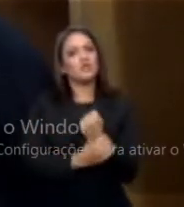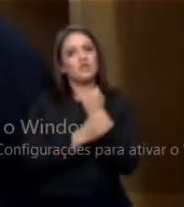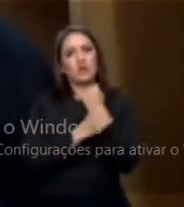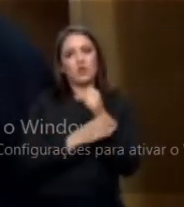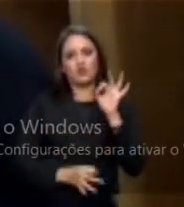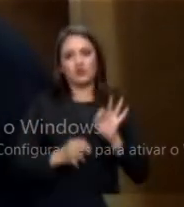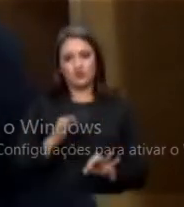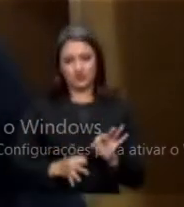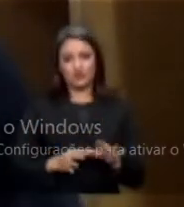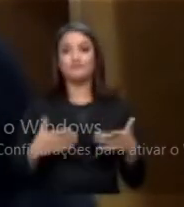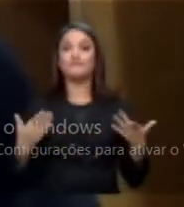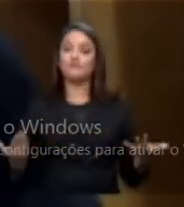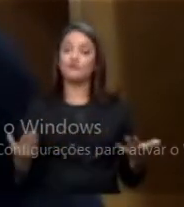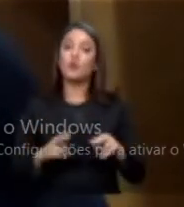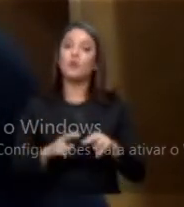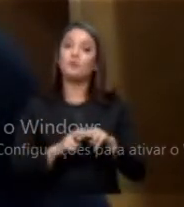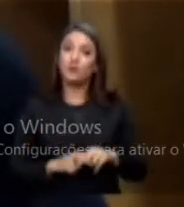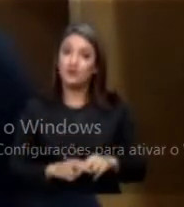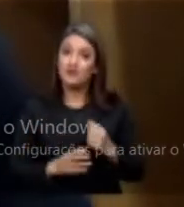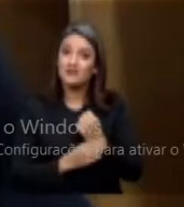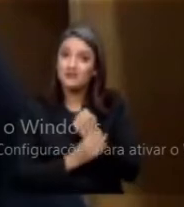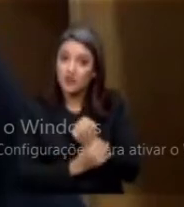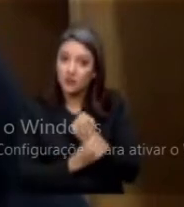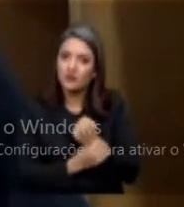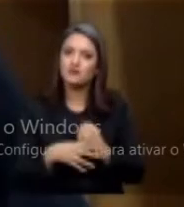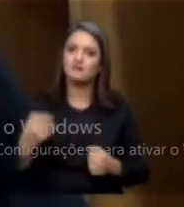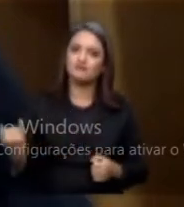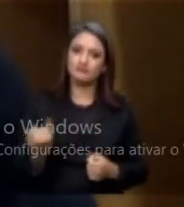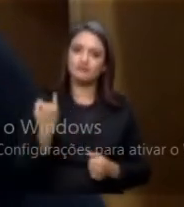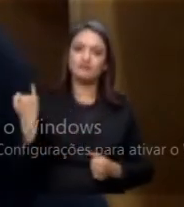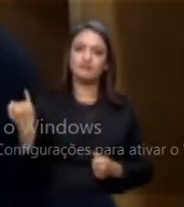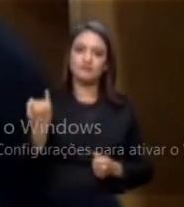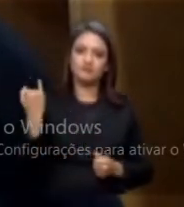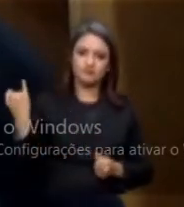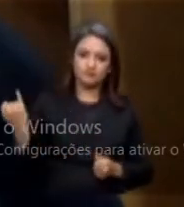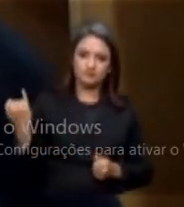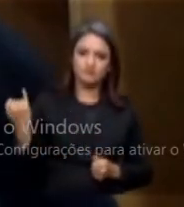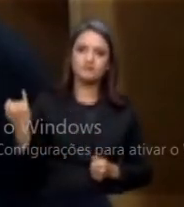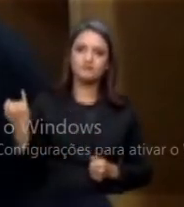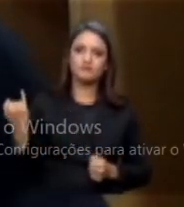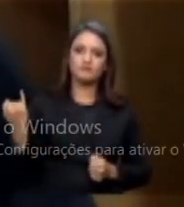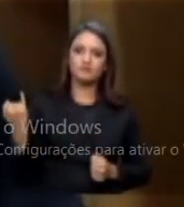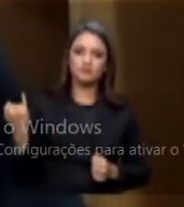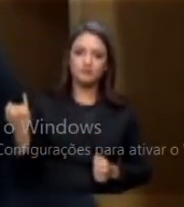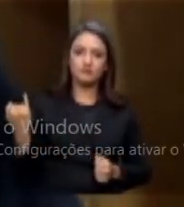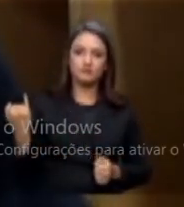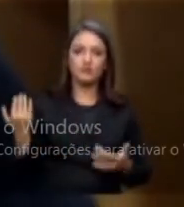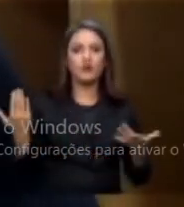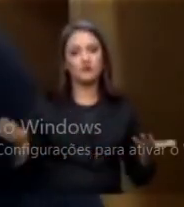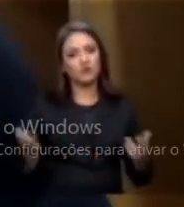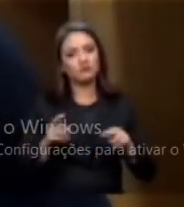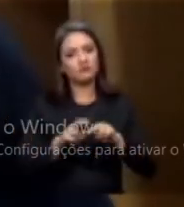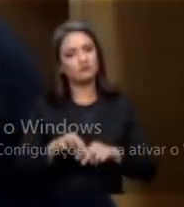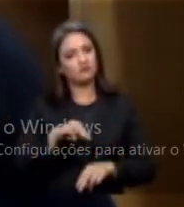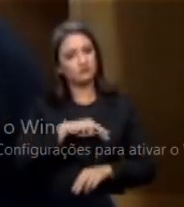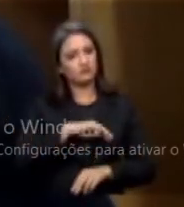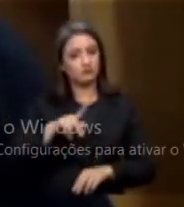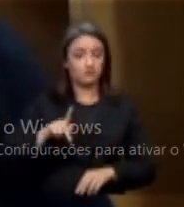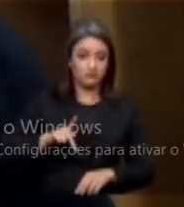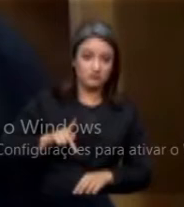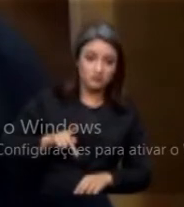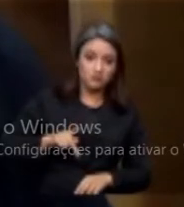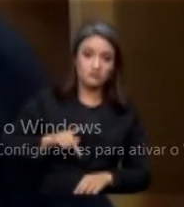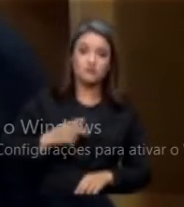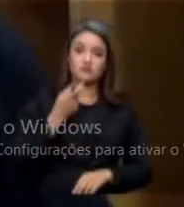da estabilidade é muito importante. Tão importante que, ao ver do Ministério Público, ele